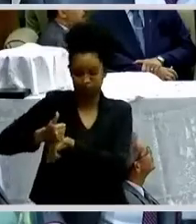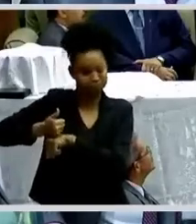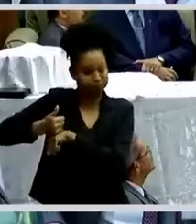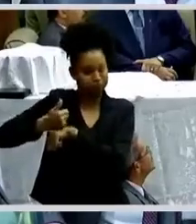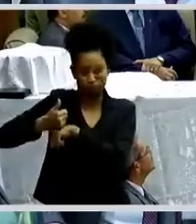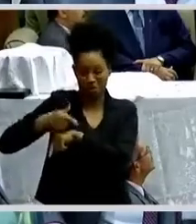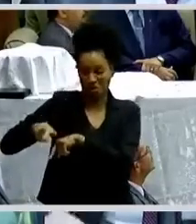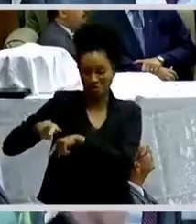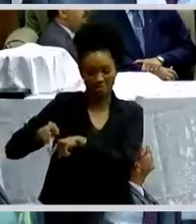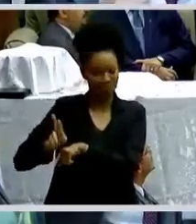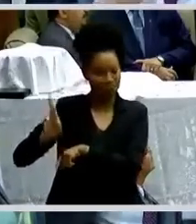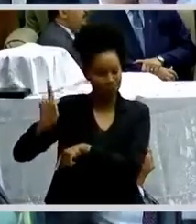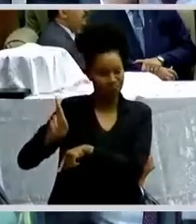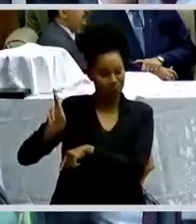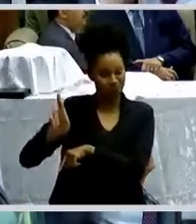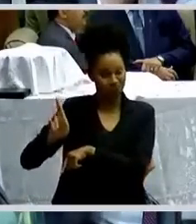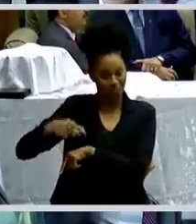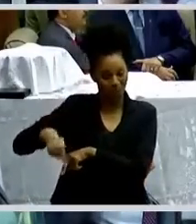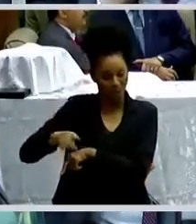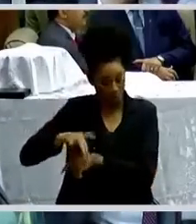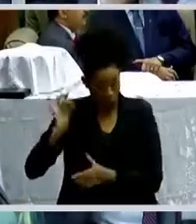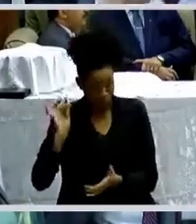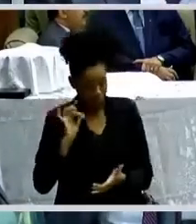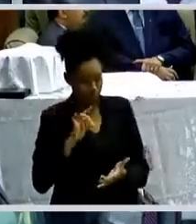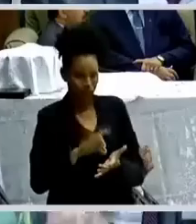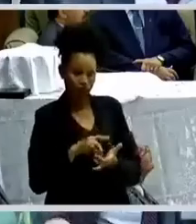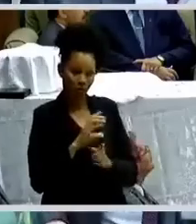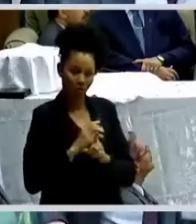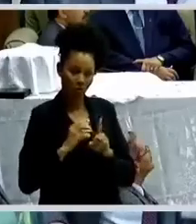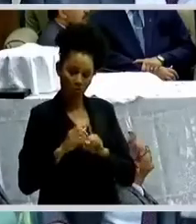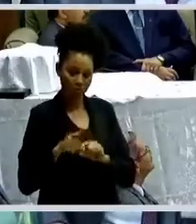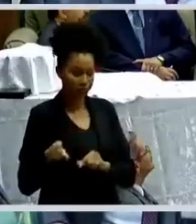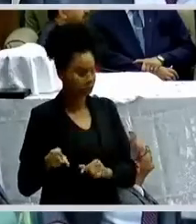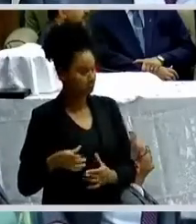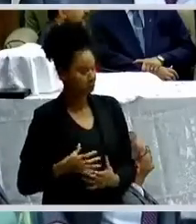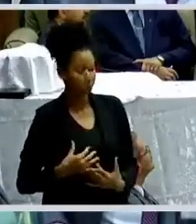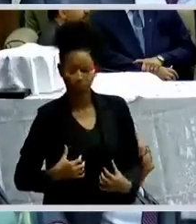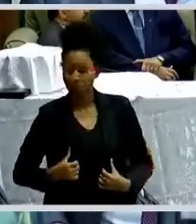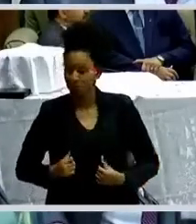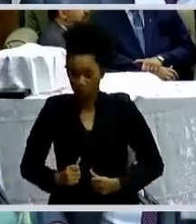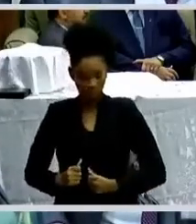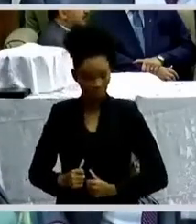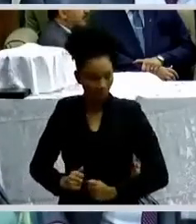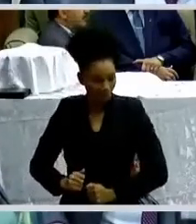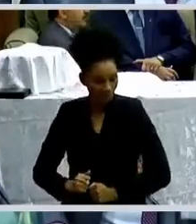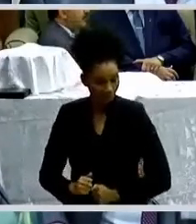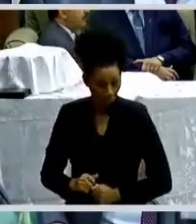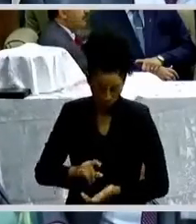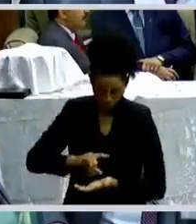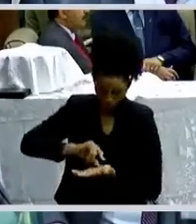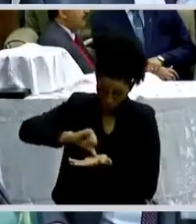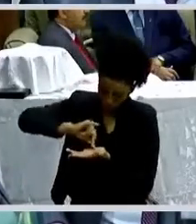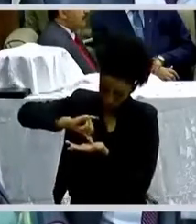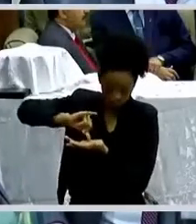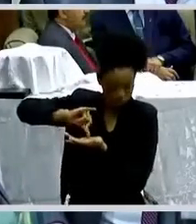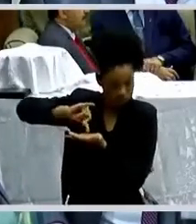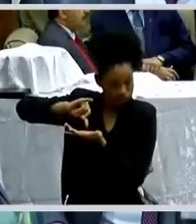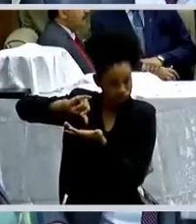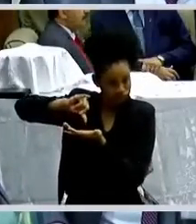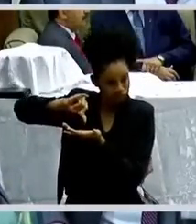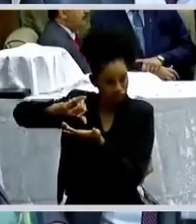todas as coisas e até oficializavam o culto. Porque o poder capital falava alto.